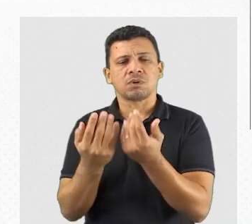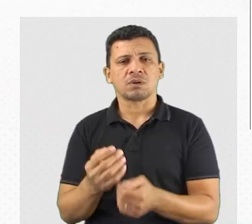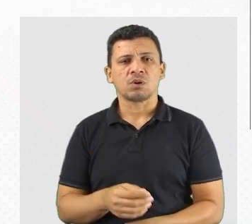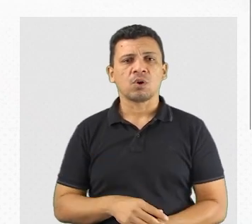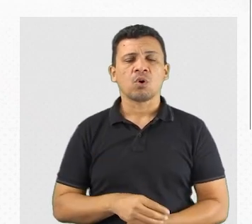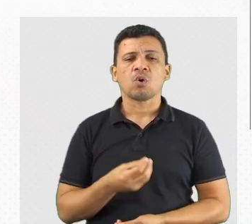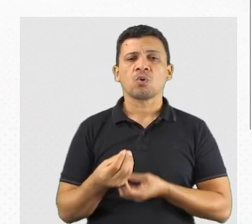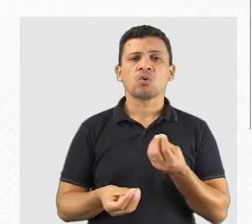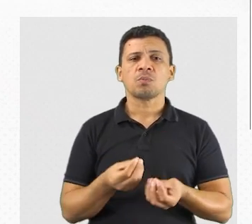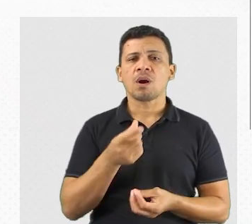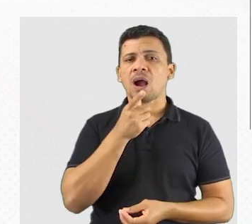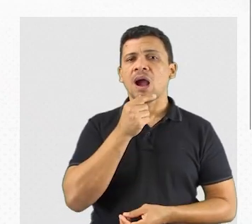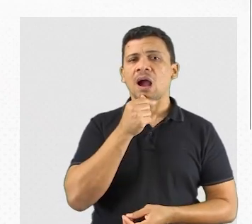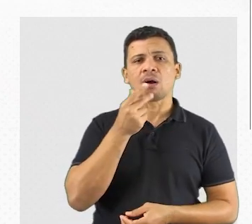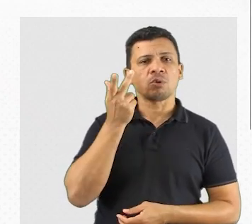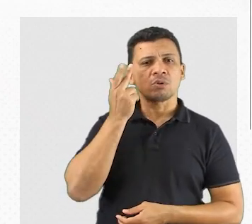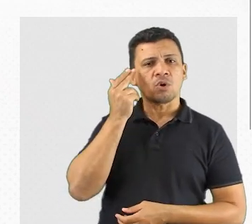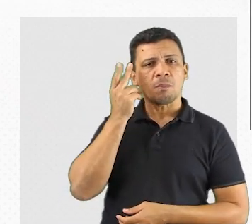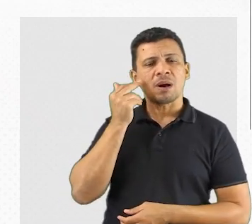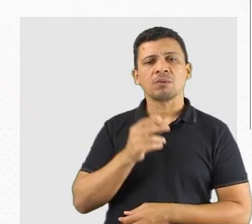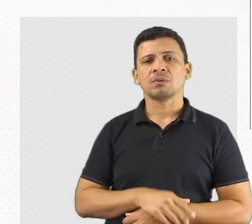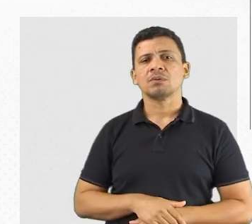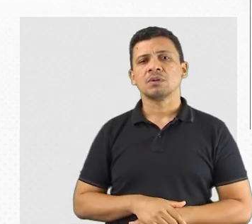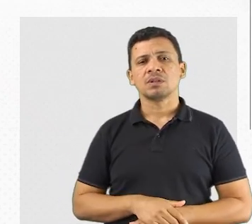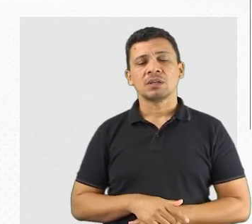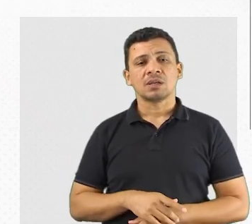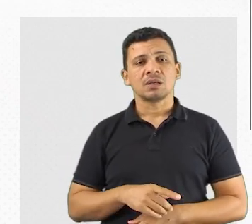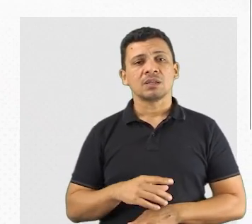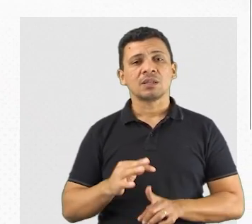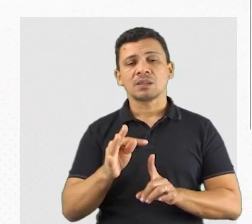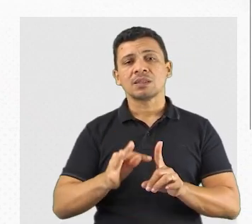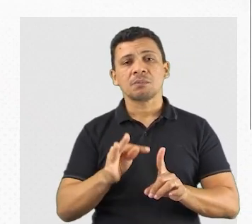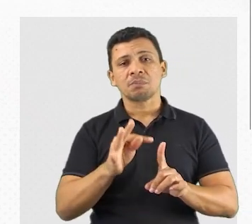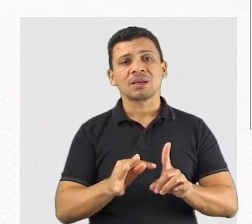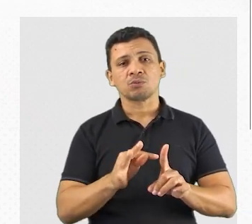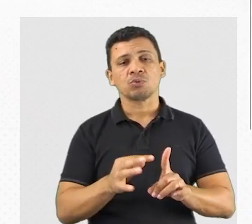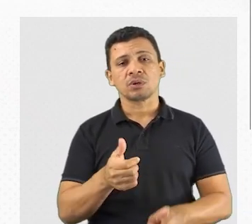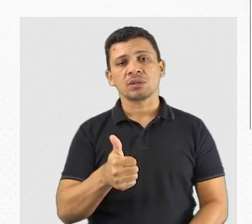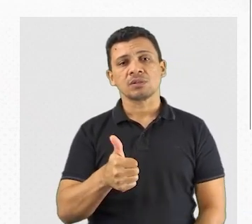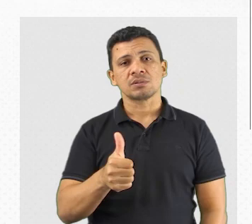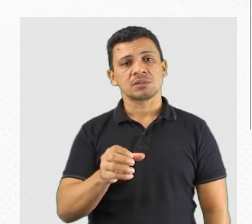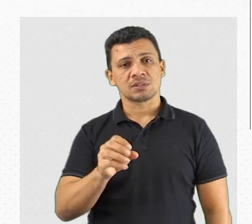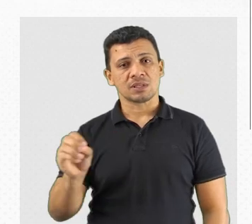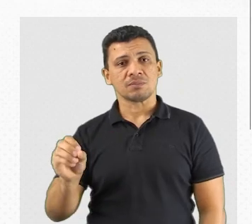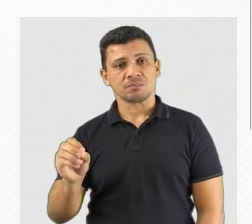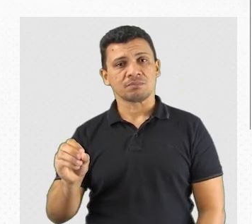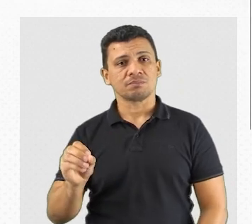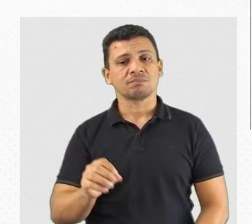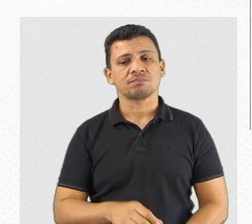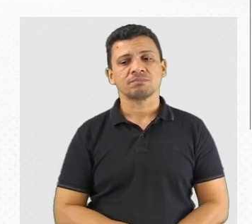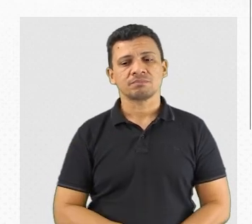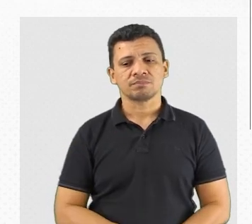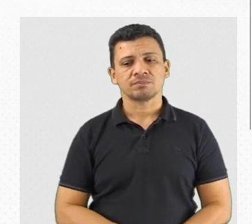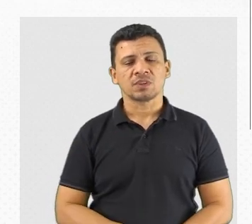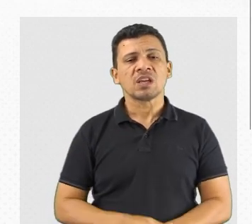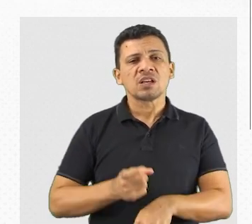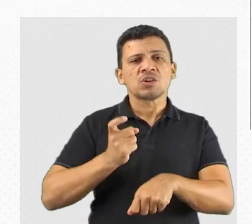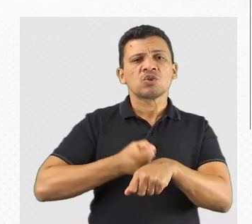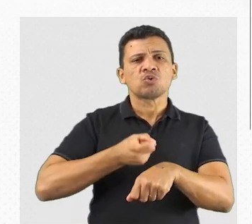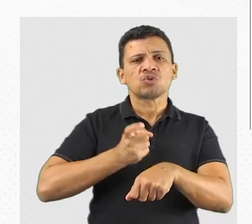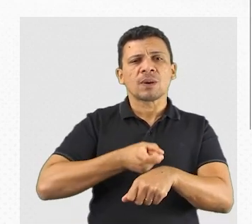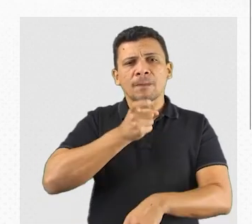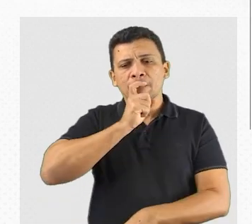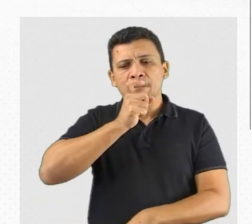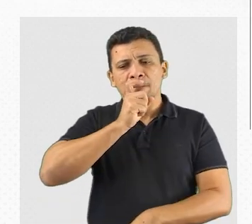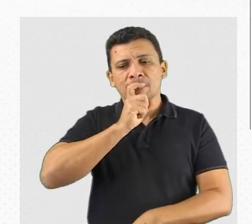mar, a temperatura de ebulição é 100, né? Quando a pressão atmosférica é 1 atm. A temperatura de